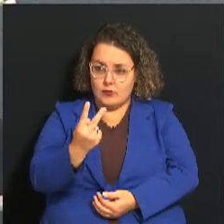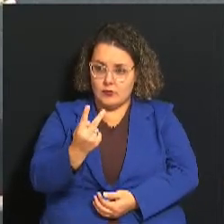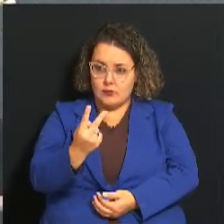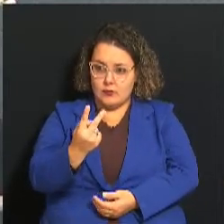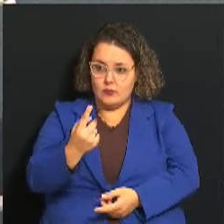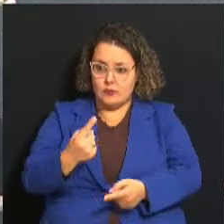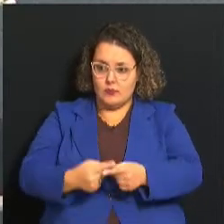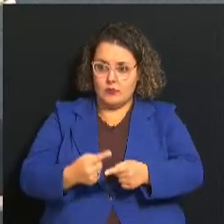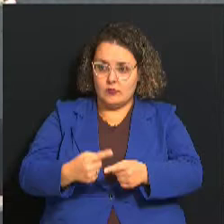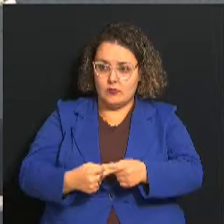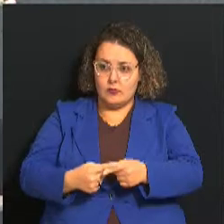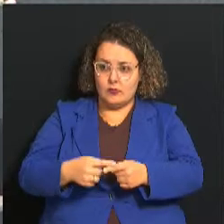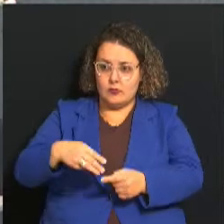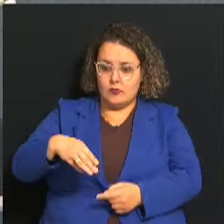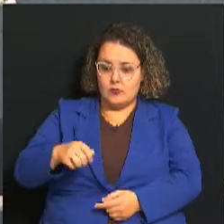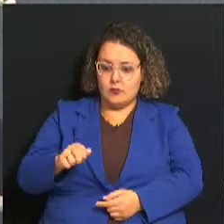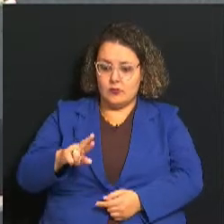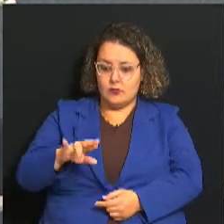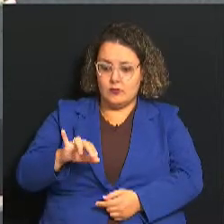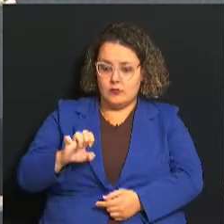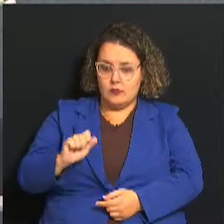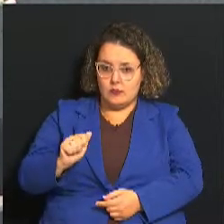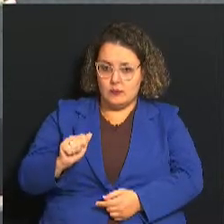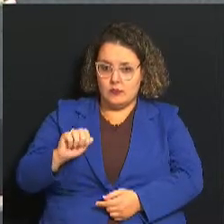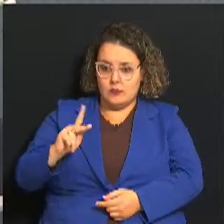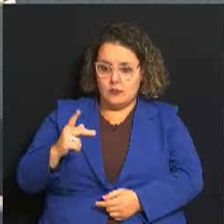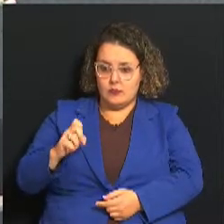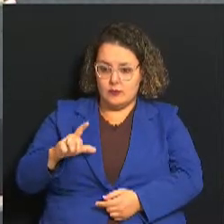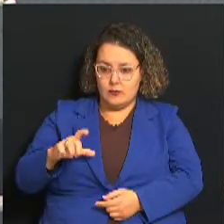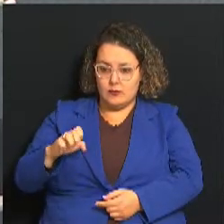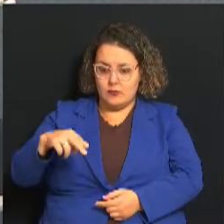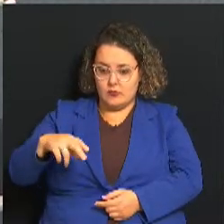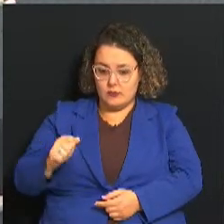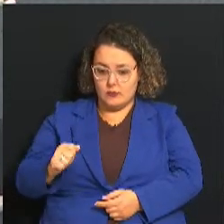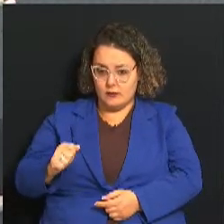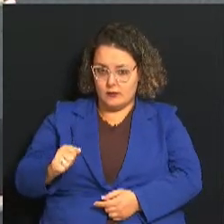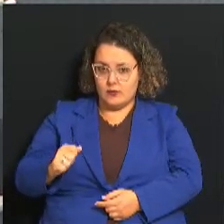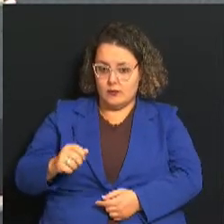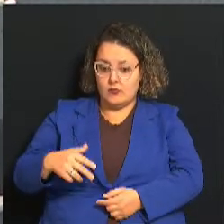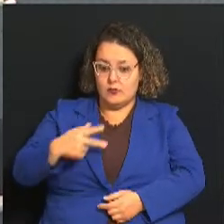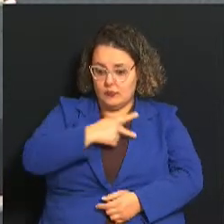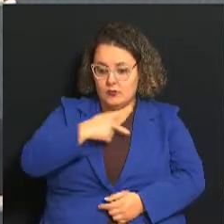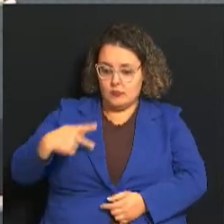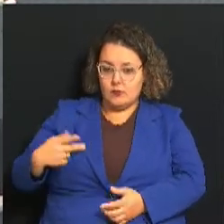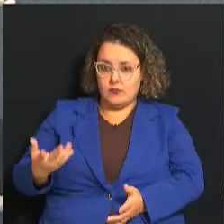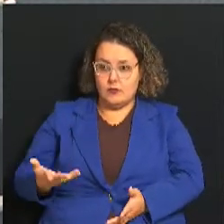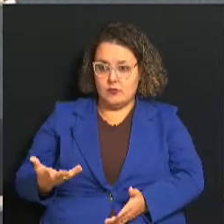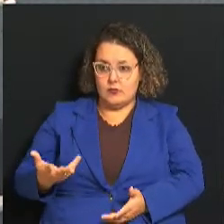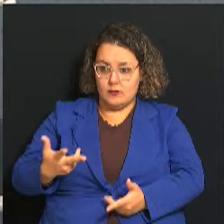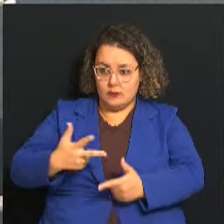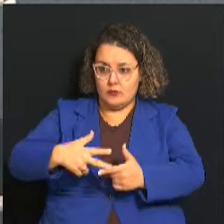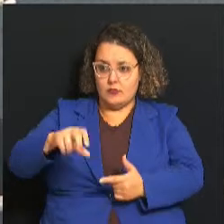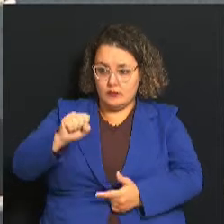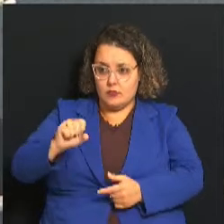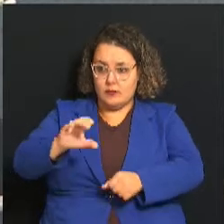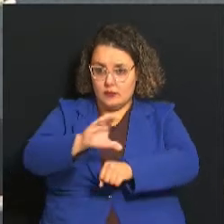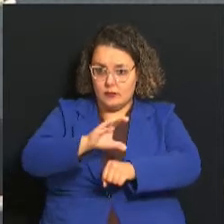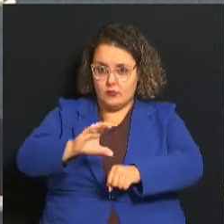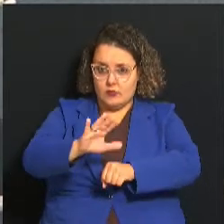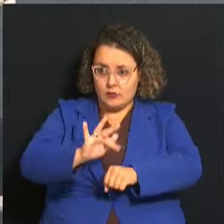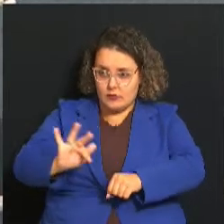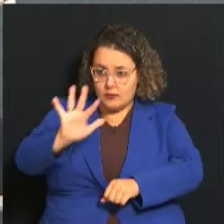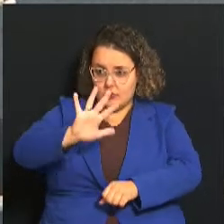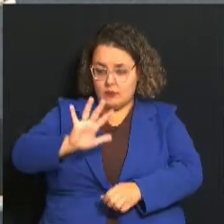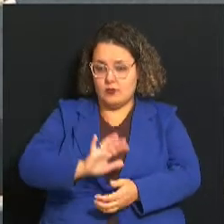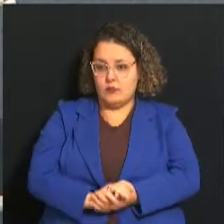está presidente, mas que é uma das grandes conquistas da Constituição Federal, que são